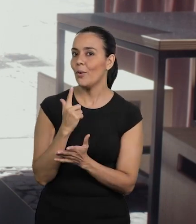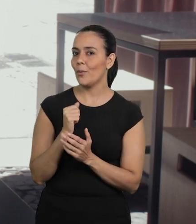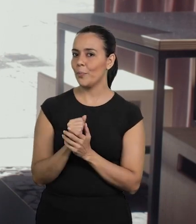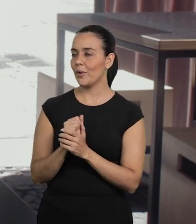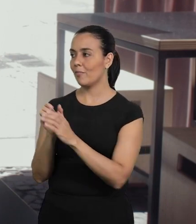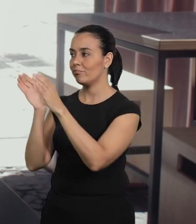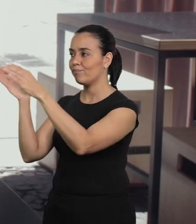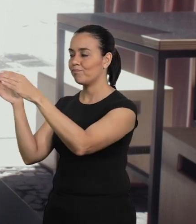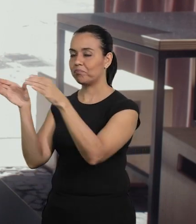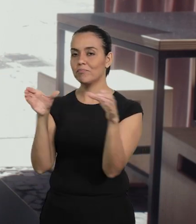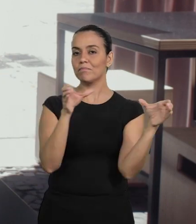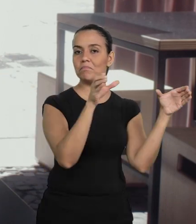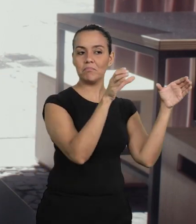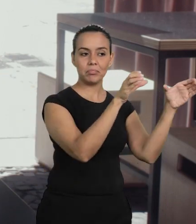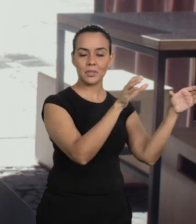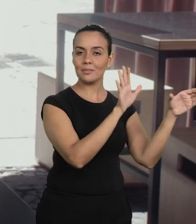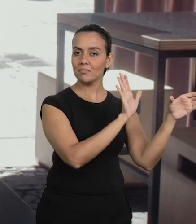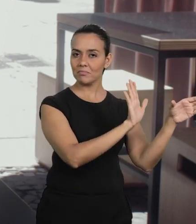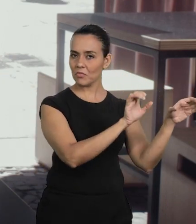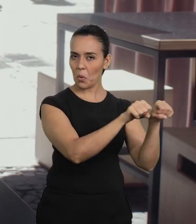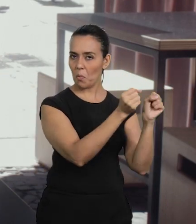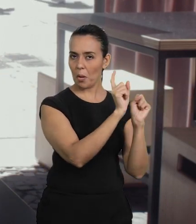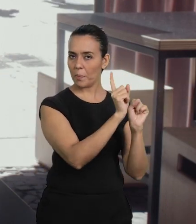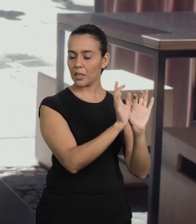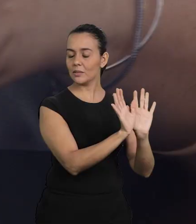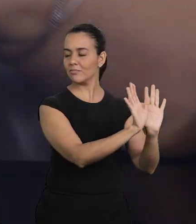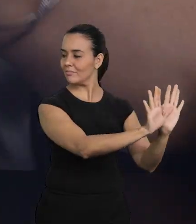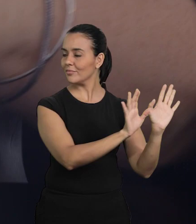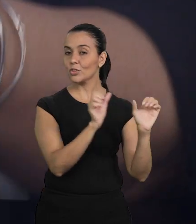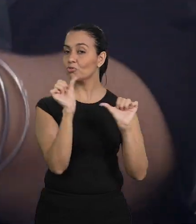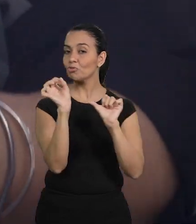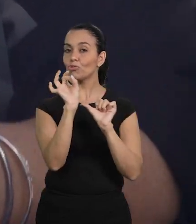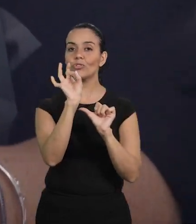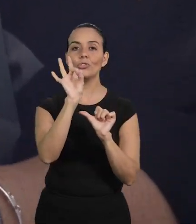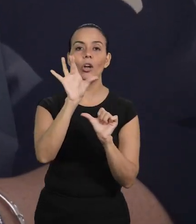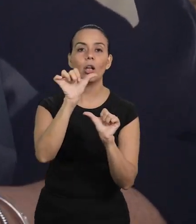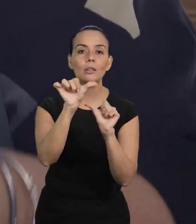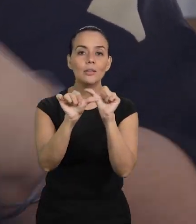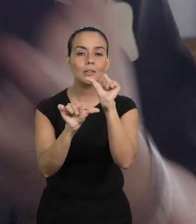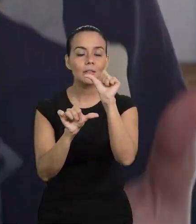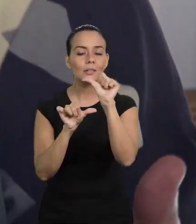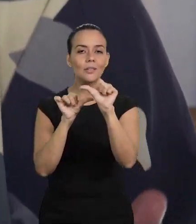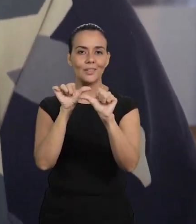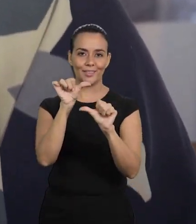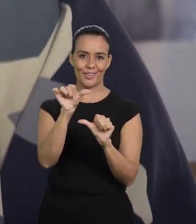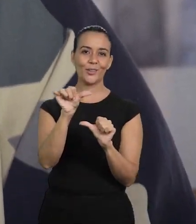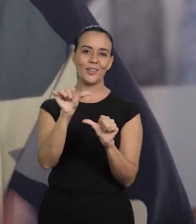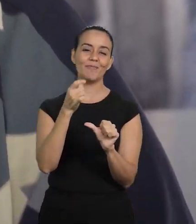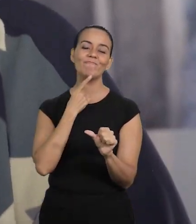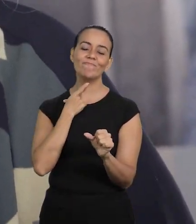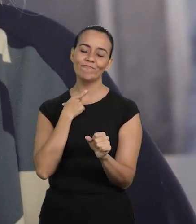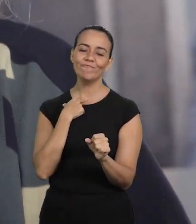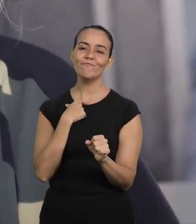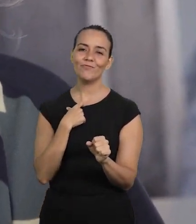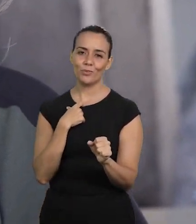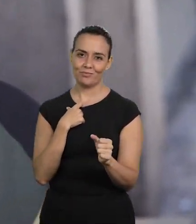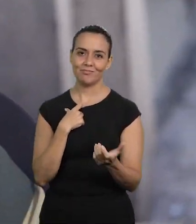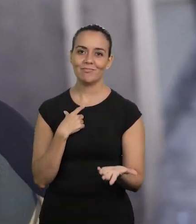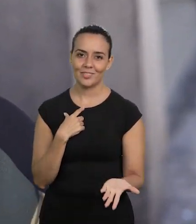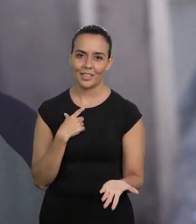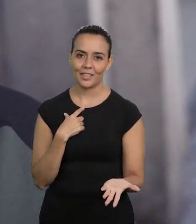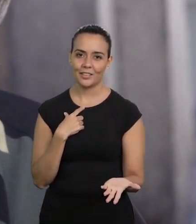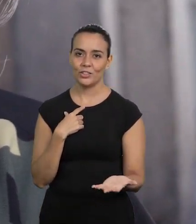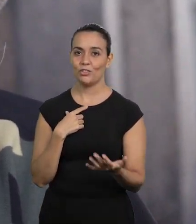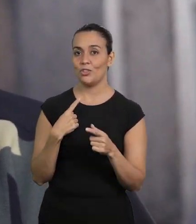um objeto obsoleto. Não é ele quebrar, não é ele estar ultrapassado enquanto mecanismo, né? Ele fica ultrapassado do ponto de